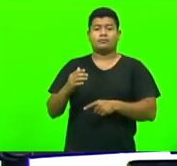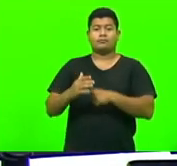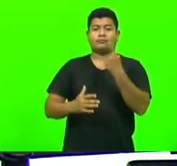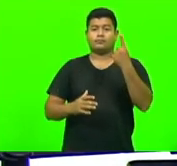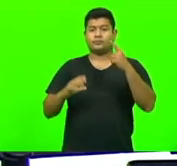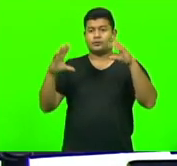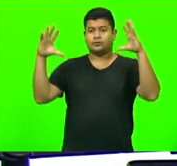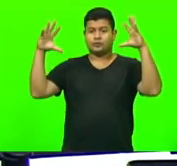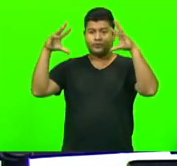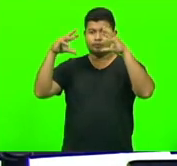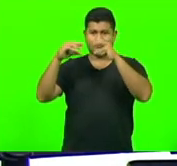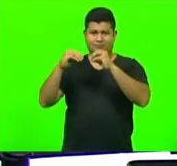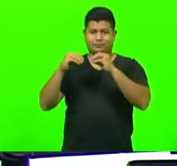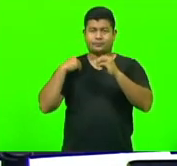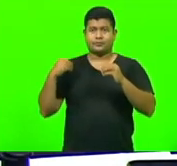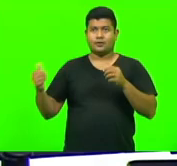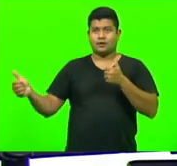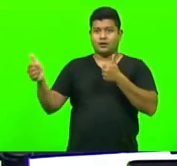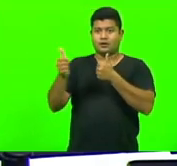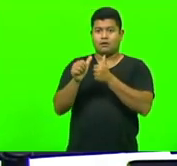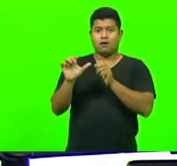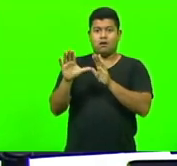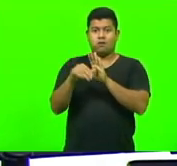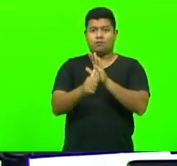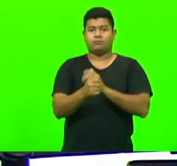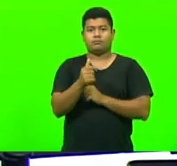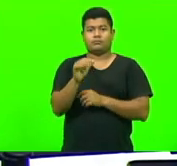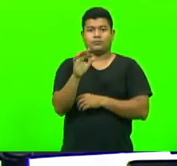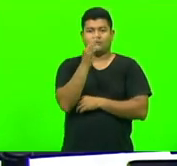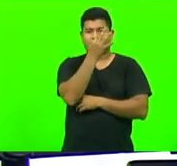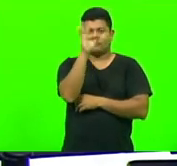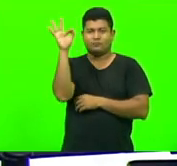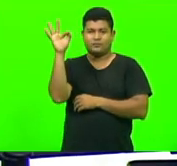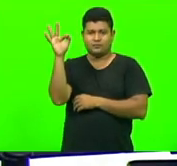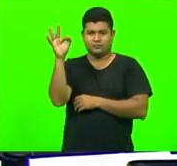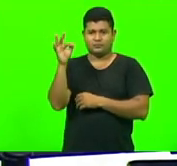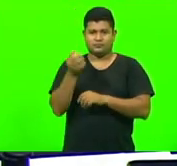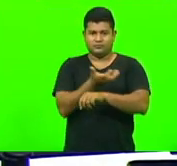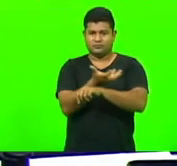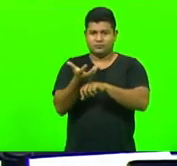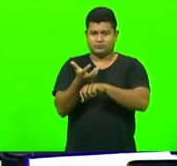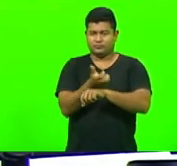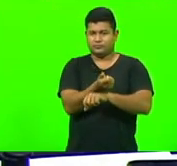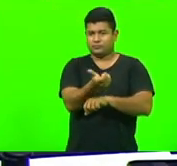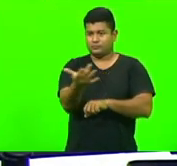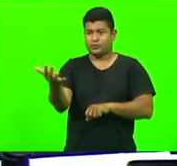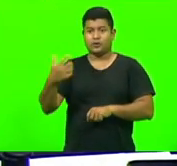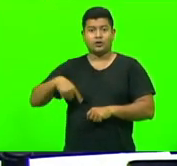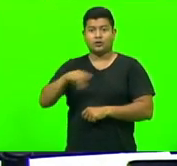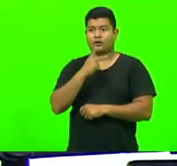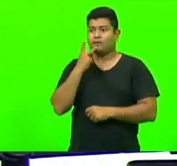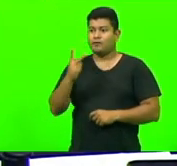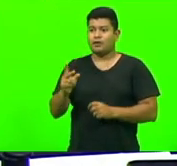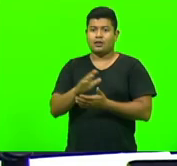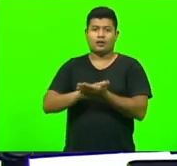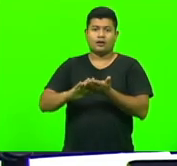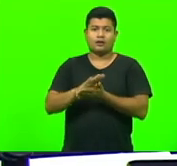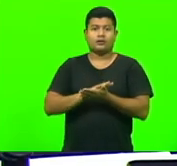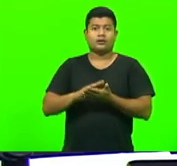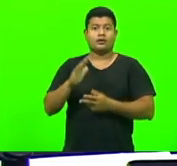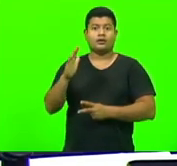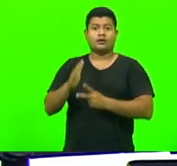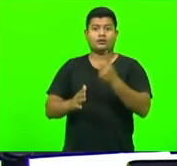eles se aproximam e roubam uma flor do nosso jardim. E não dissemos nada. Na segunda